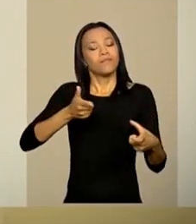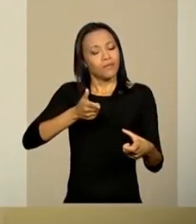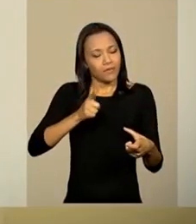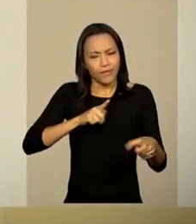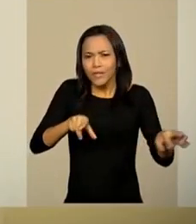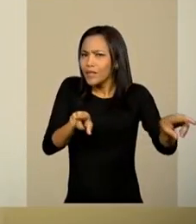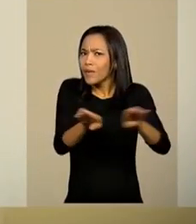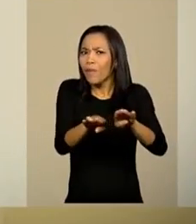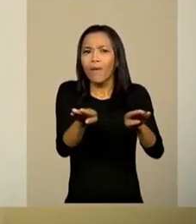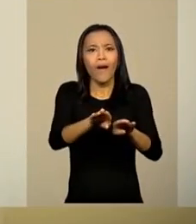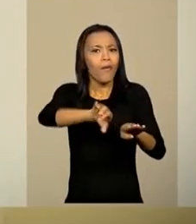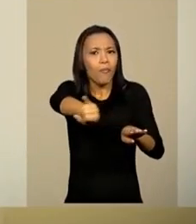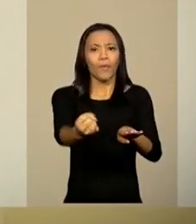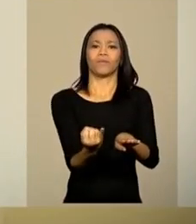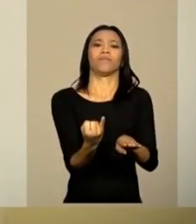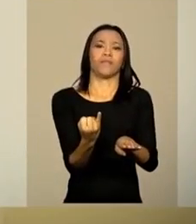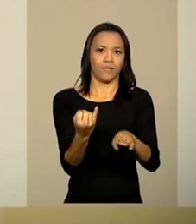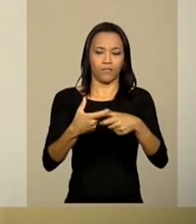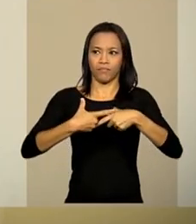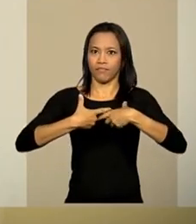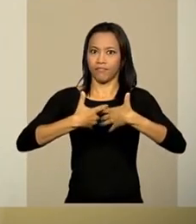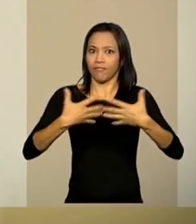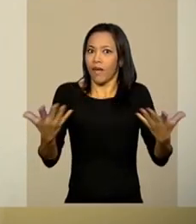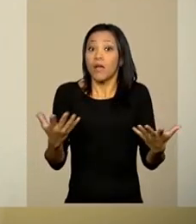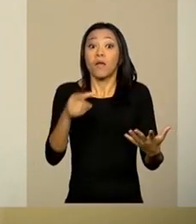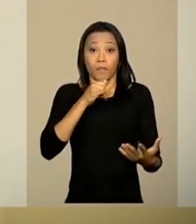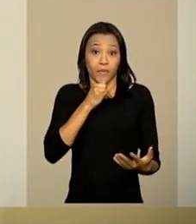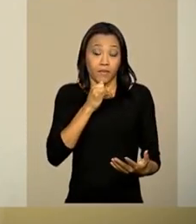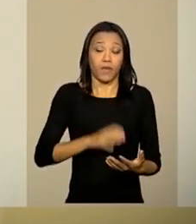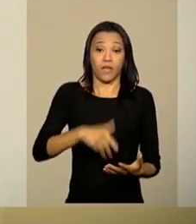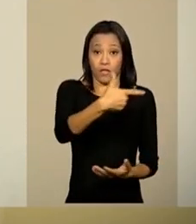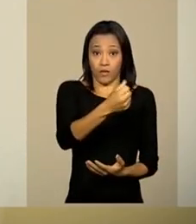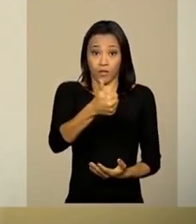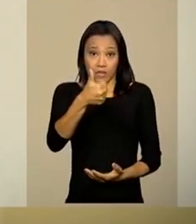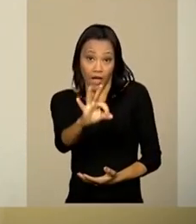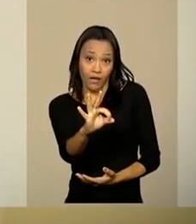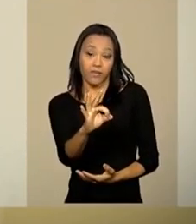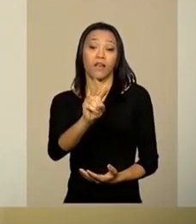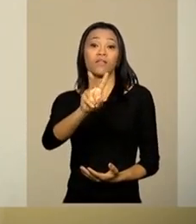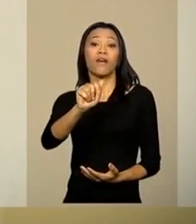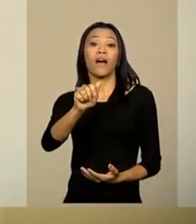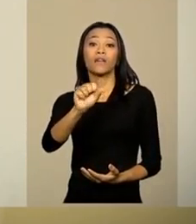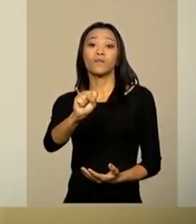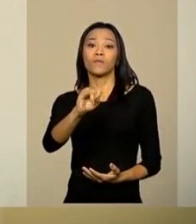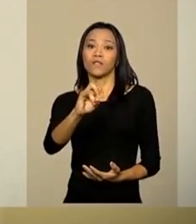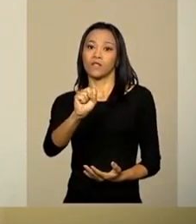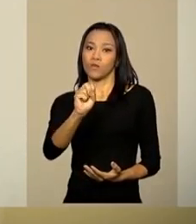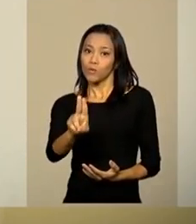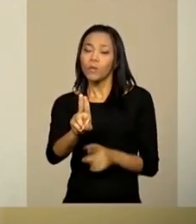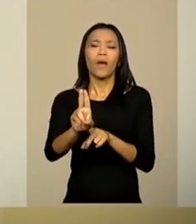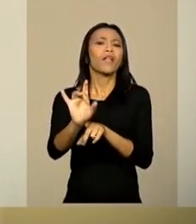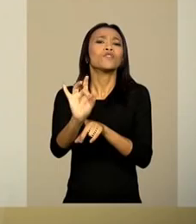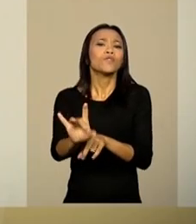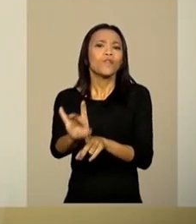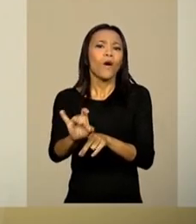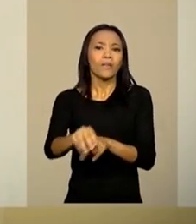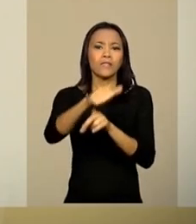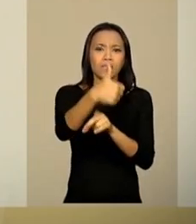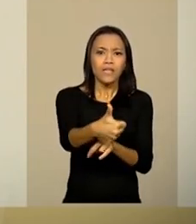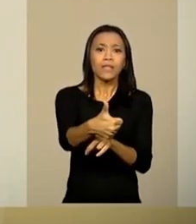oportunidades ampliadas. Veja só, Max. Em 2010, as vagas do CISU eram oferecidas em apenas